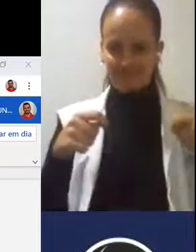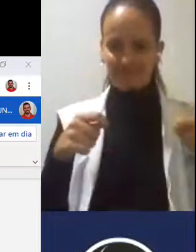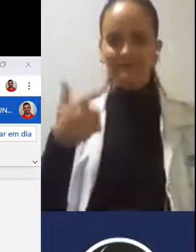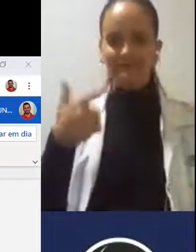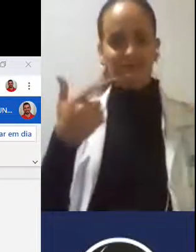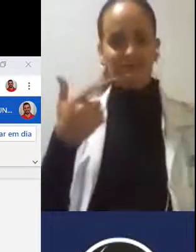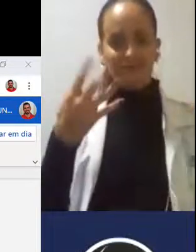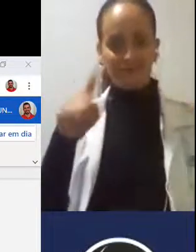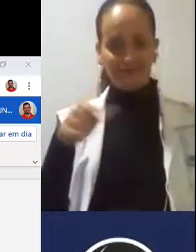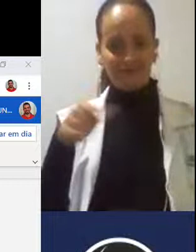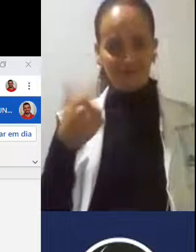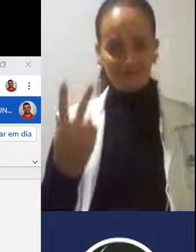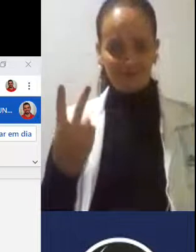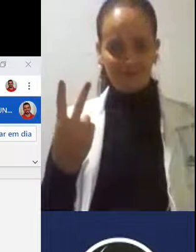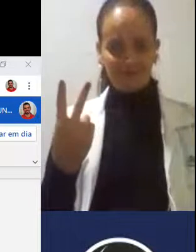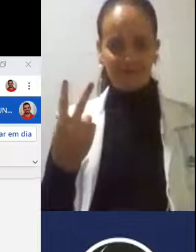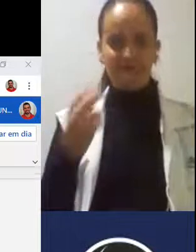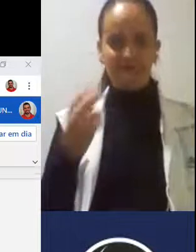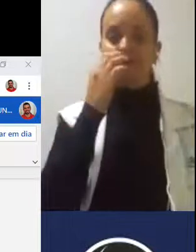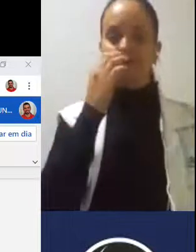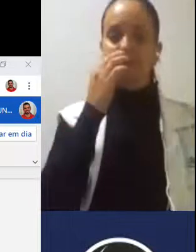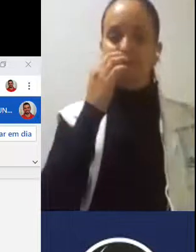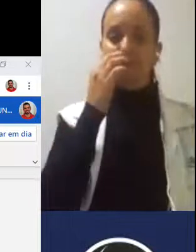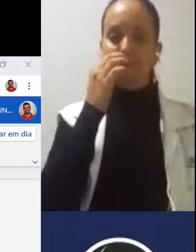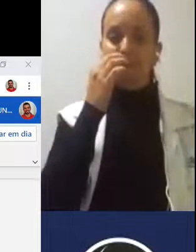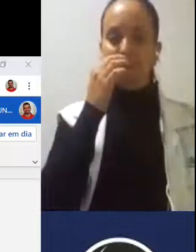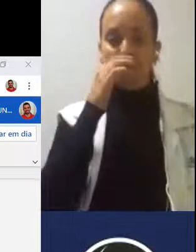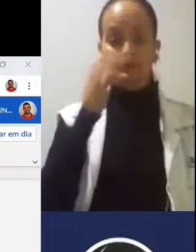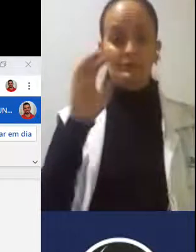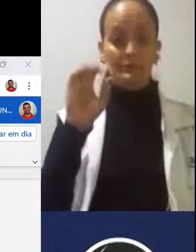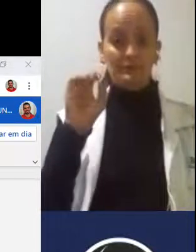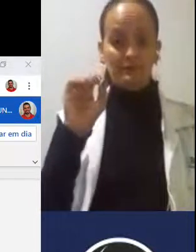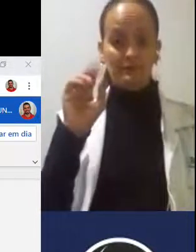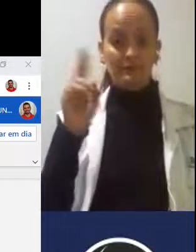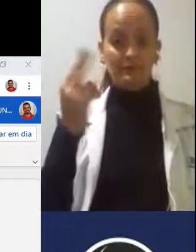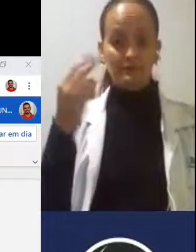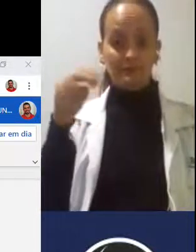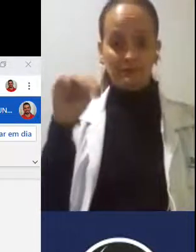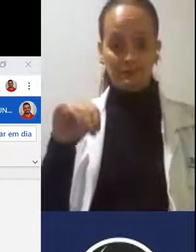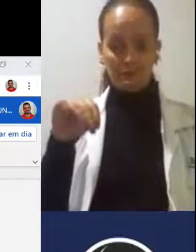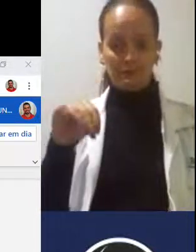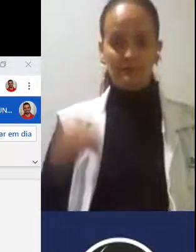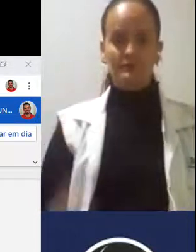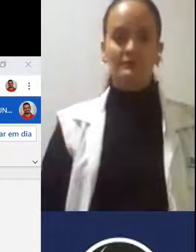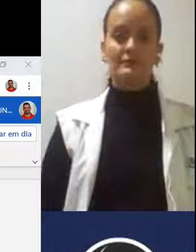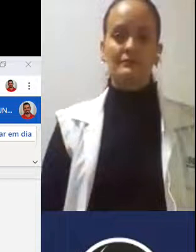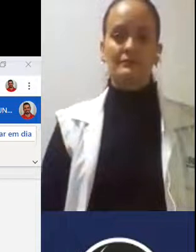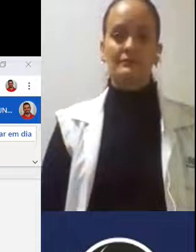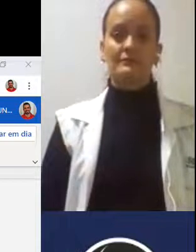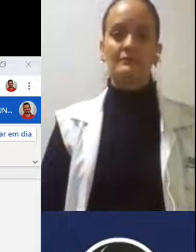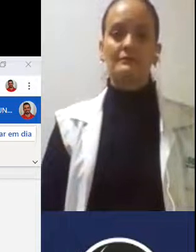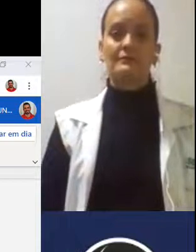24,2, o quê? Ohms. Aqui não tem um símbolo, por isso que eu estou escrevendo por extenso, certo?